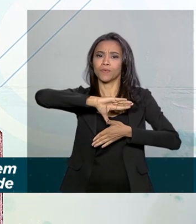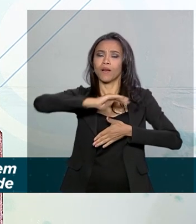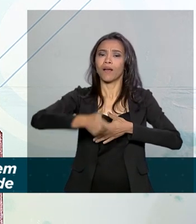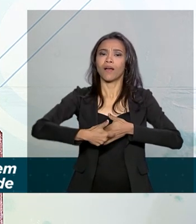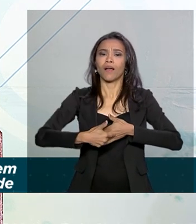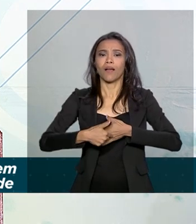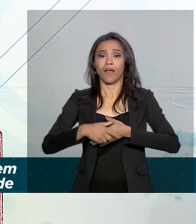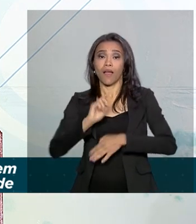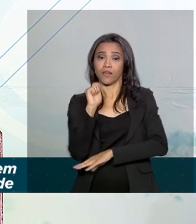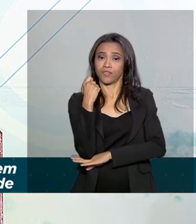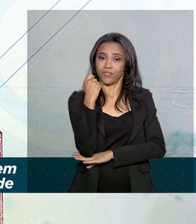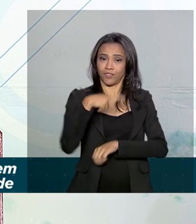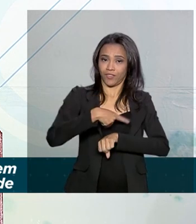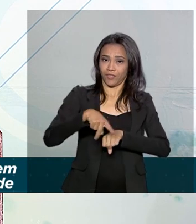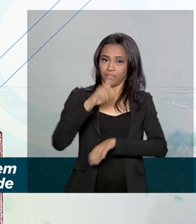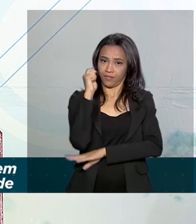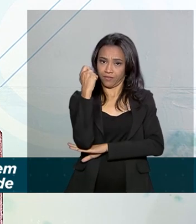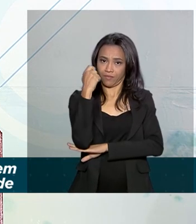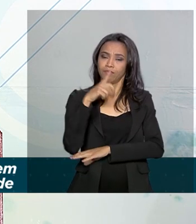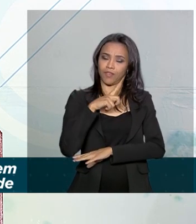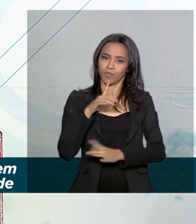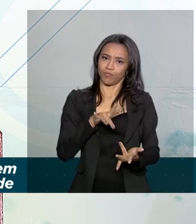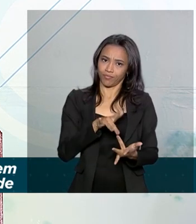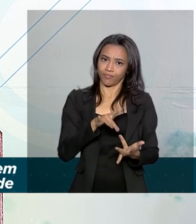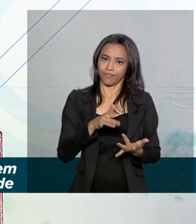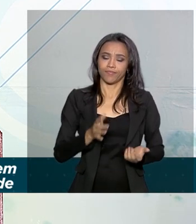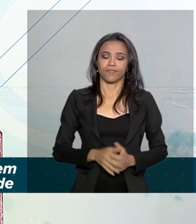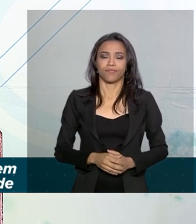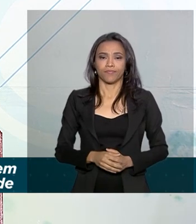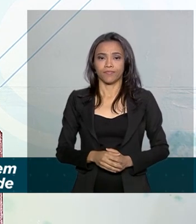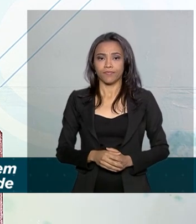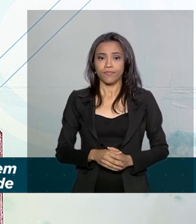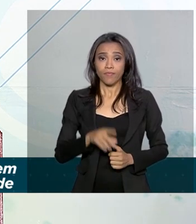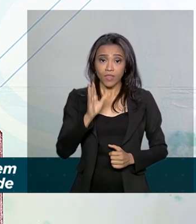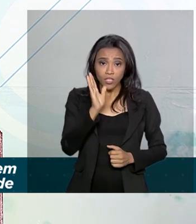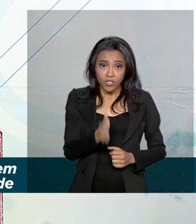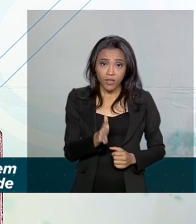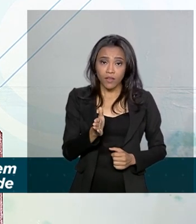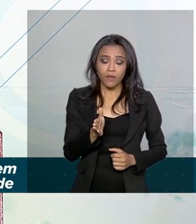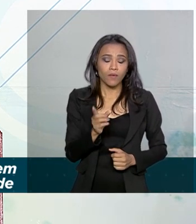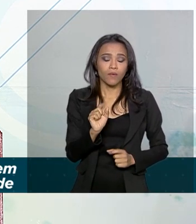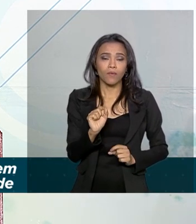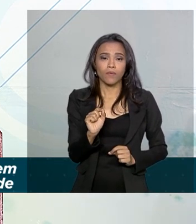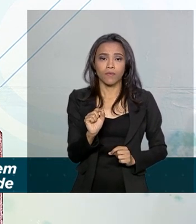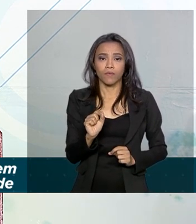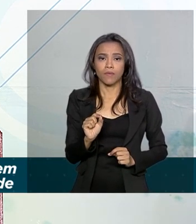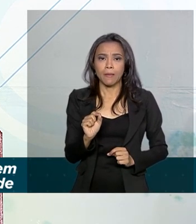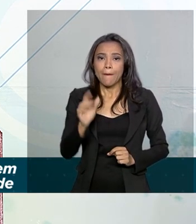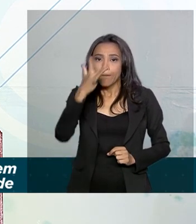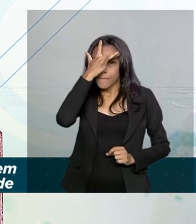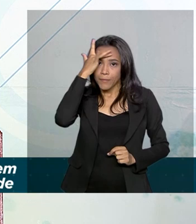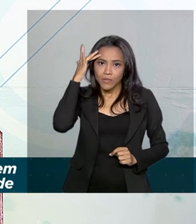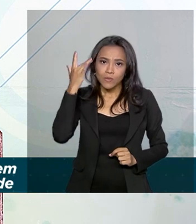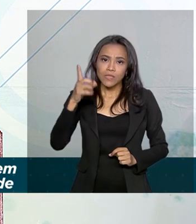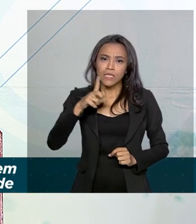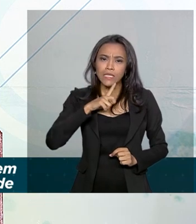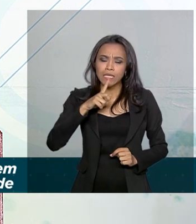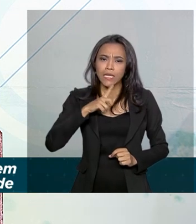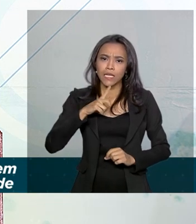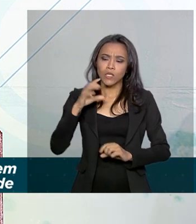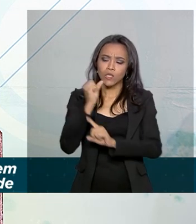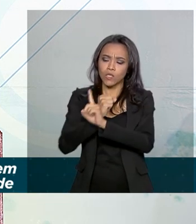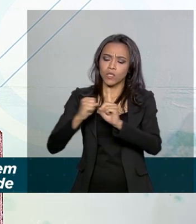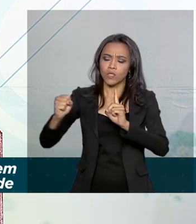A simples indicação de uma prévia, que gente que tem o socialismo a